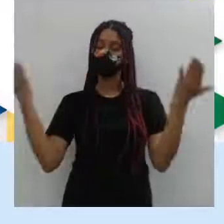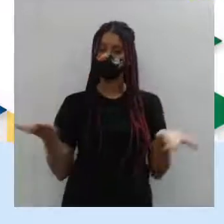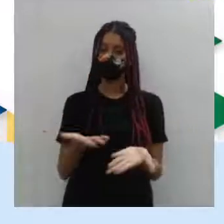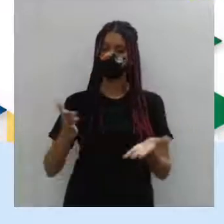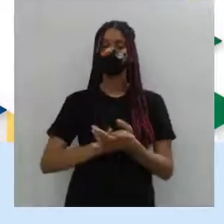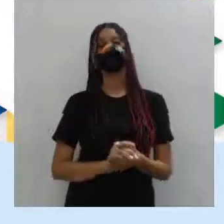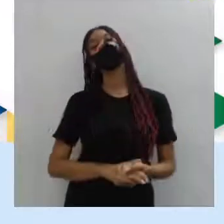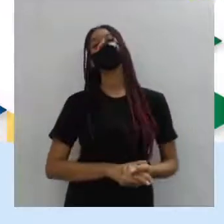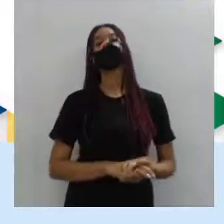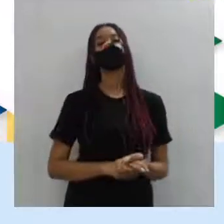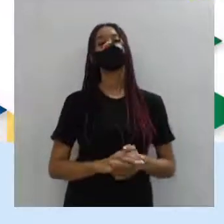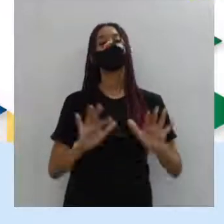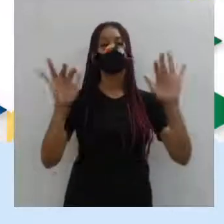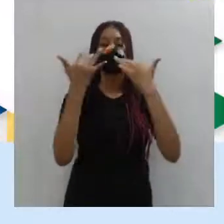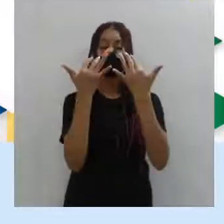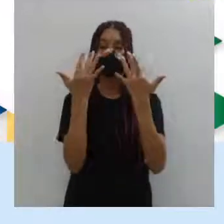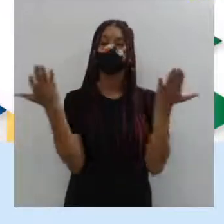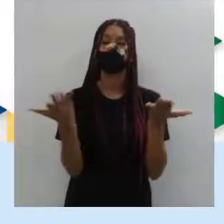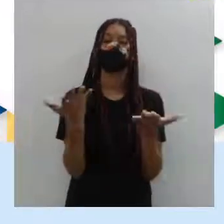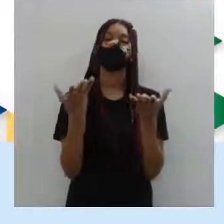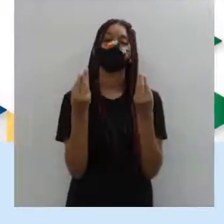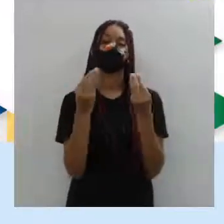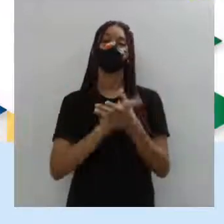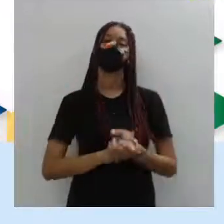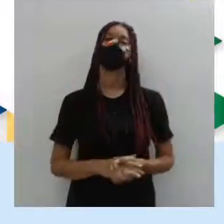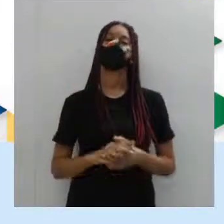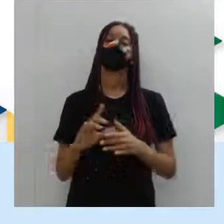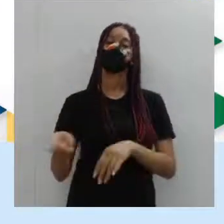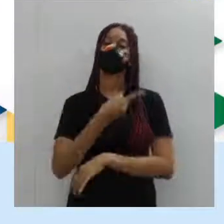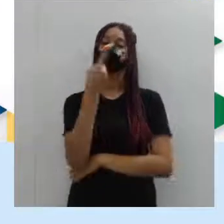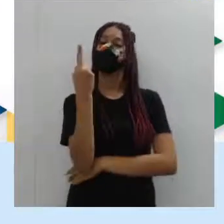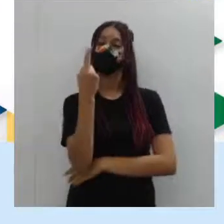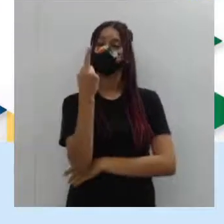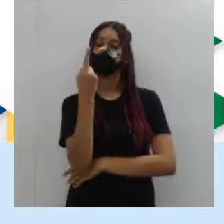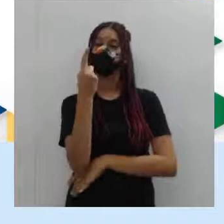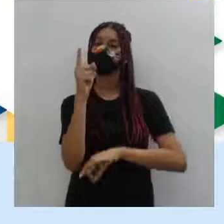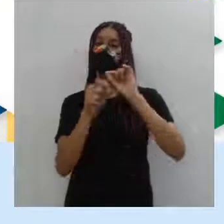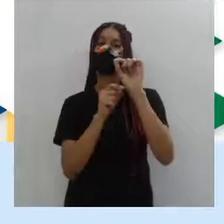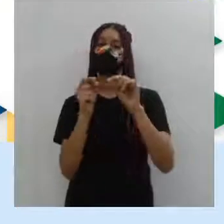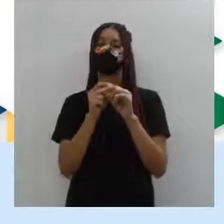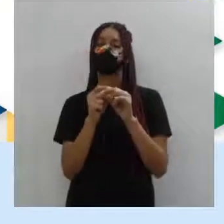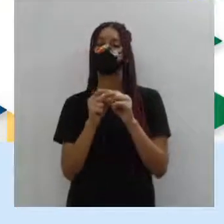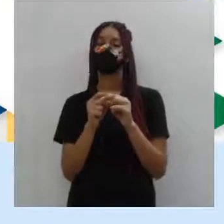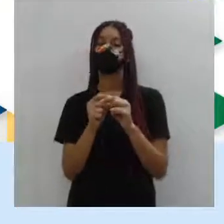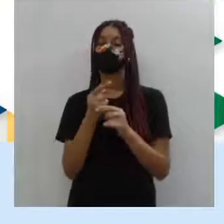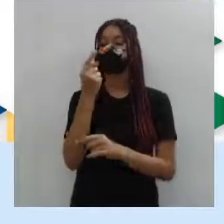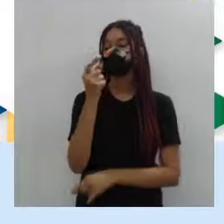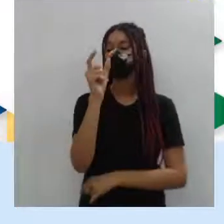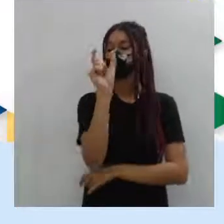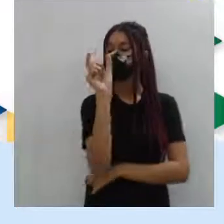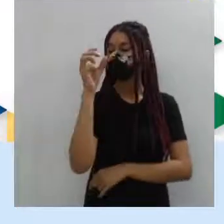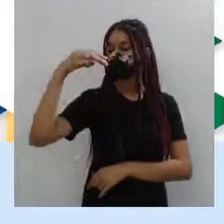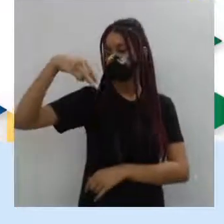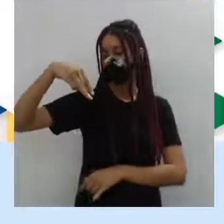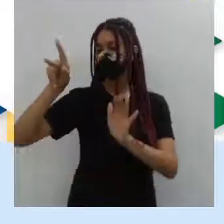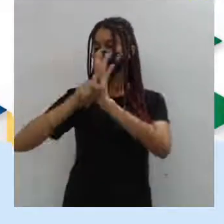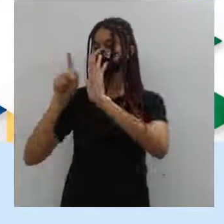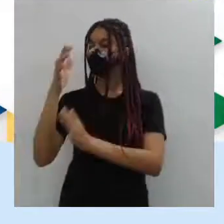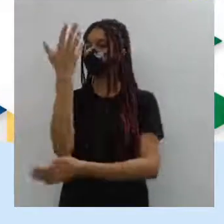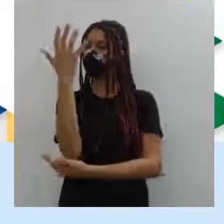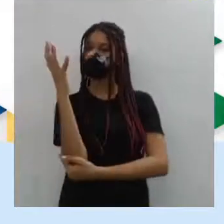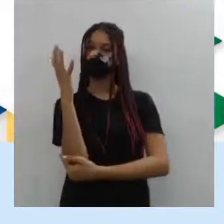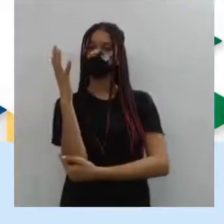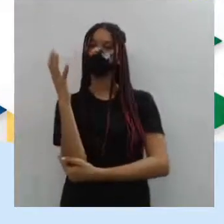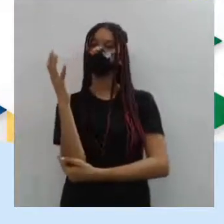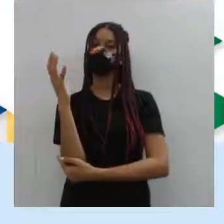comigo, ó. Muita atenção. O número 1 é a cada centímetro da árvore, ok? E